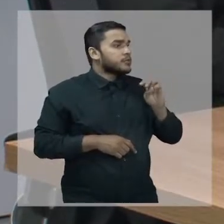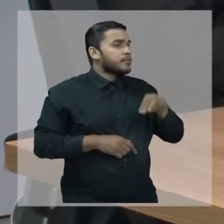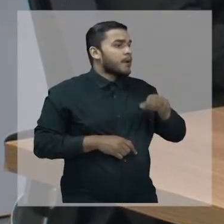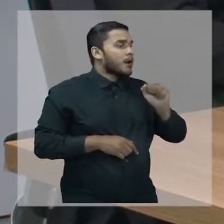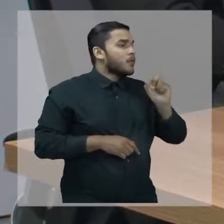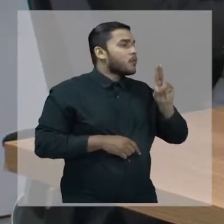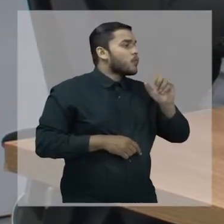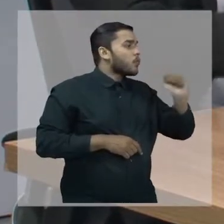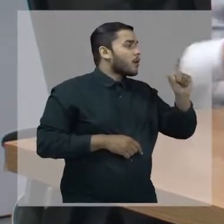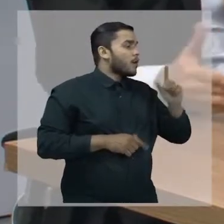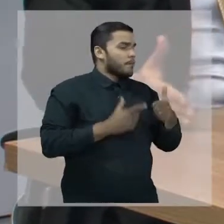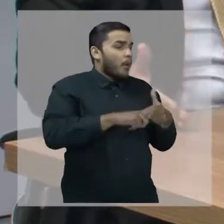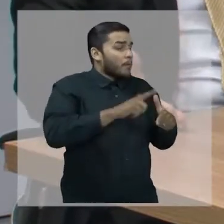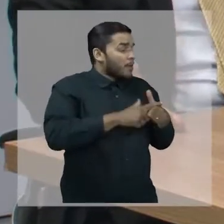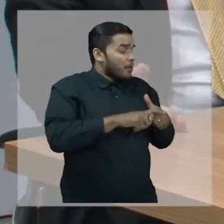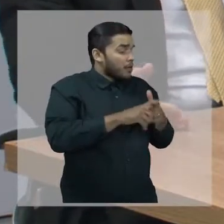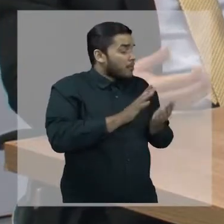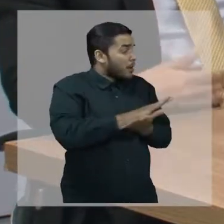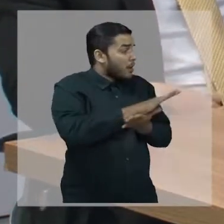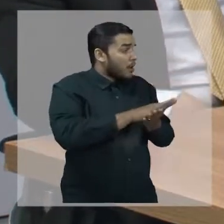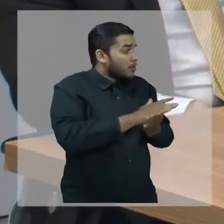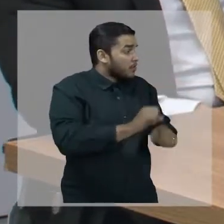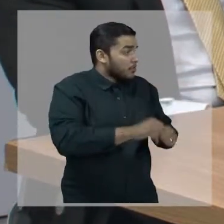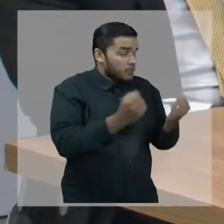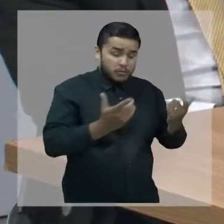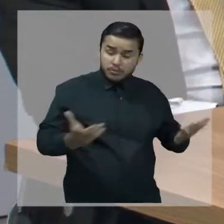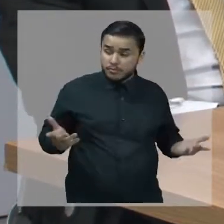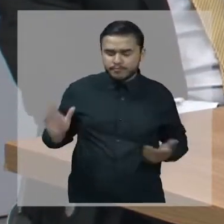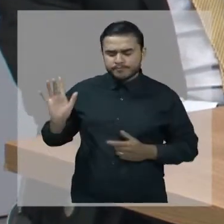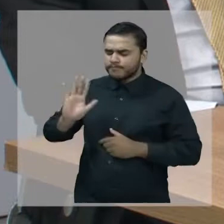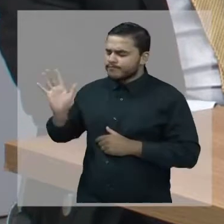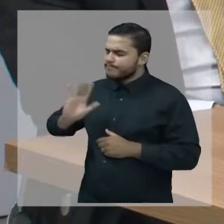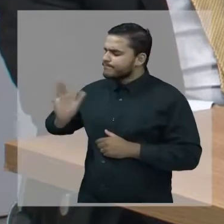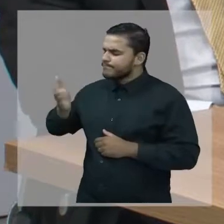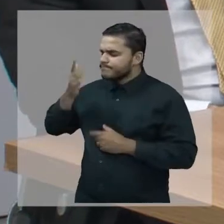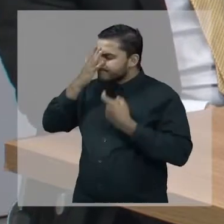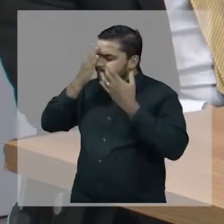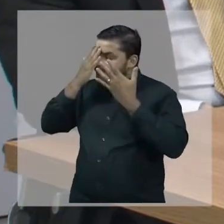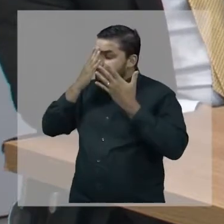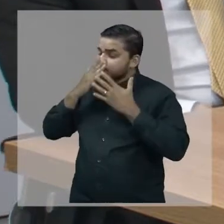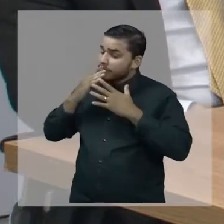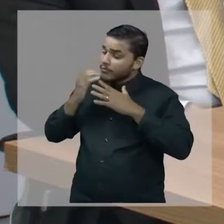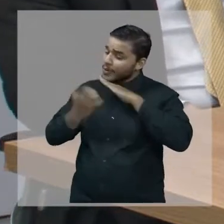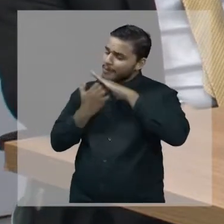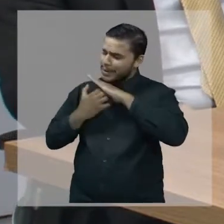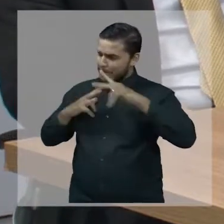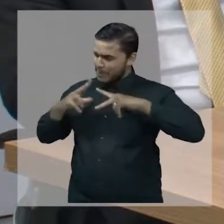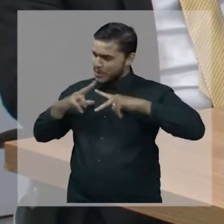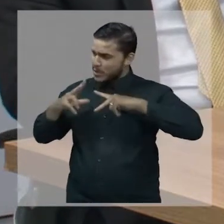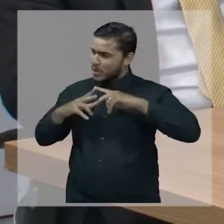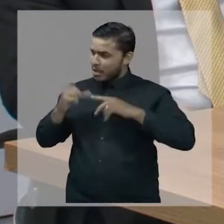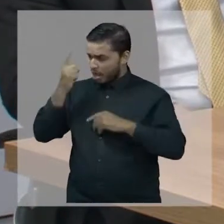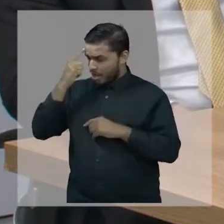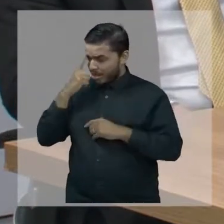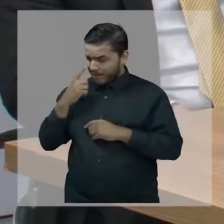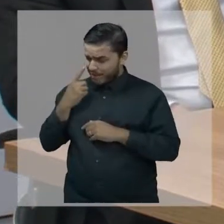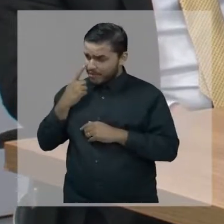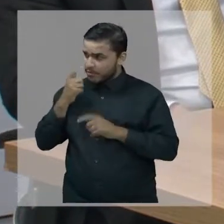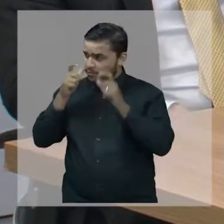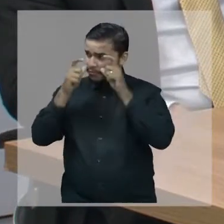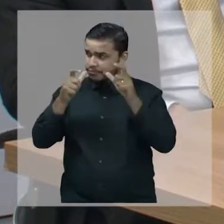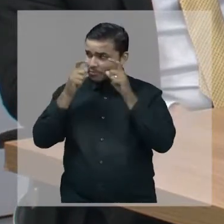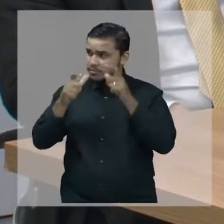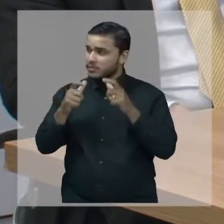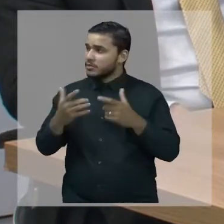O mercado não tem uma preocupação nacional. O mercado tem uma preocupação com ele. Se a